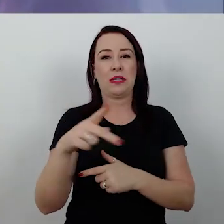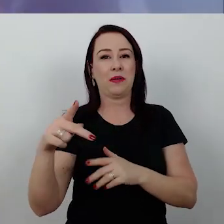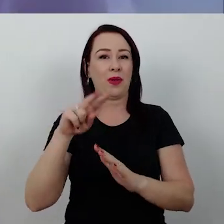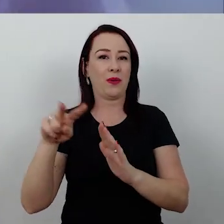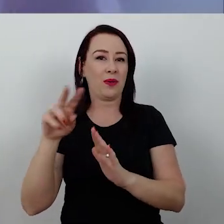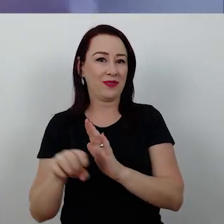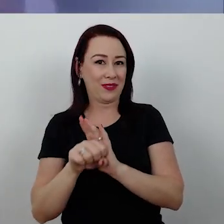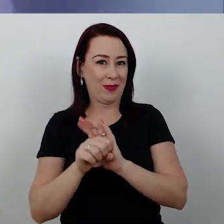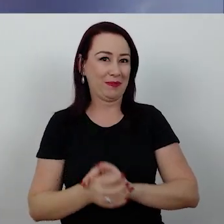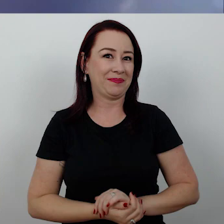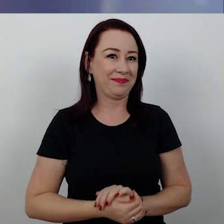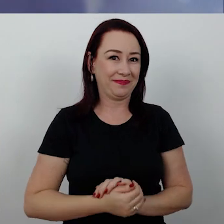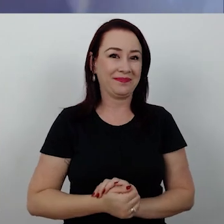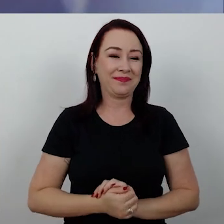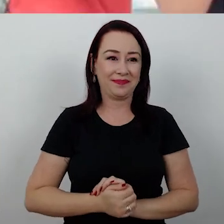vocês.